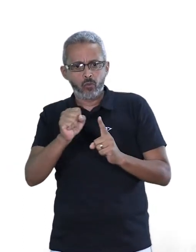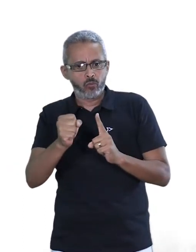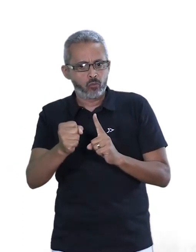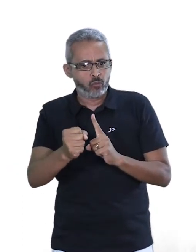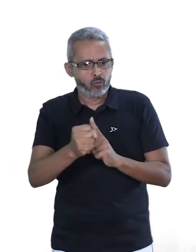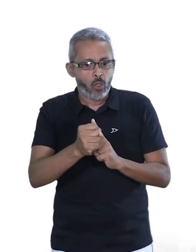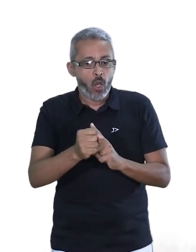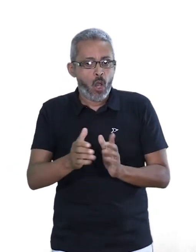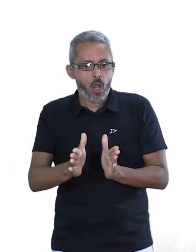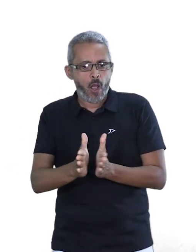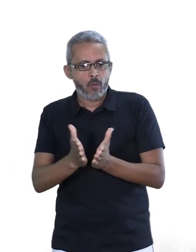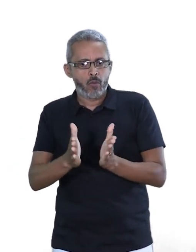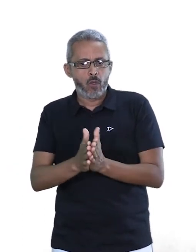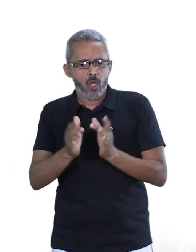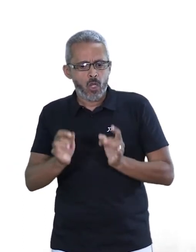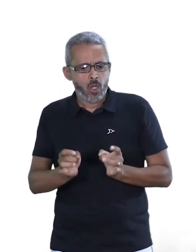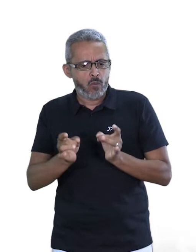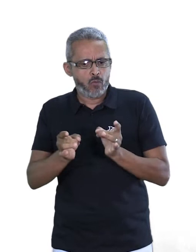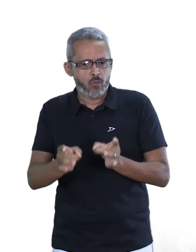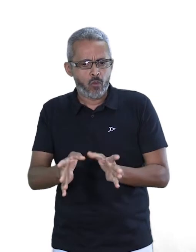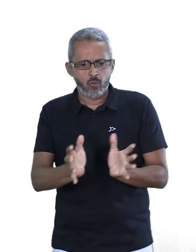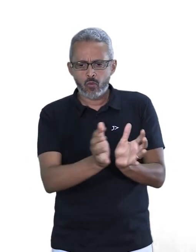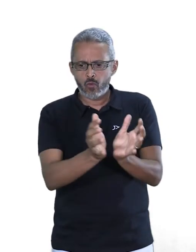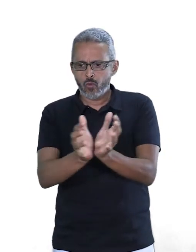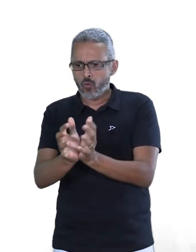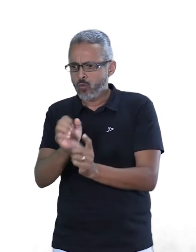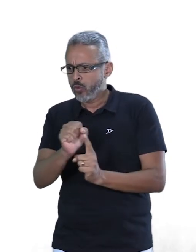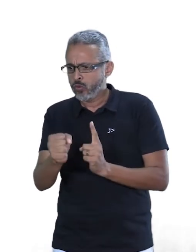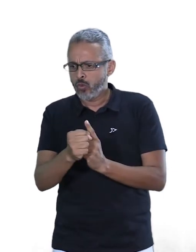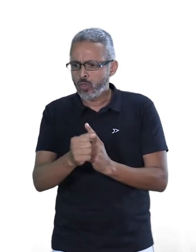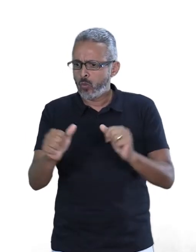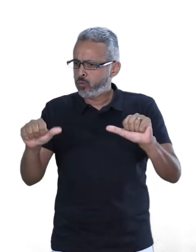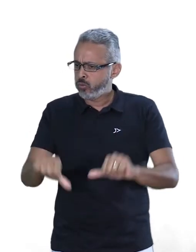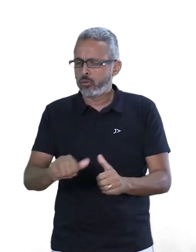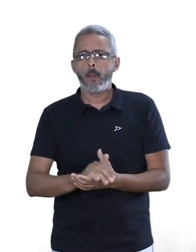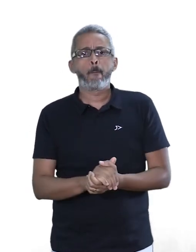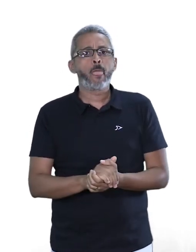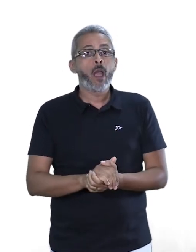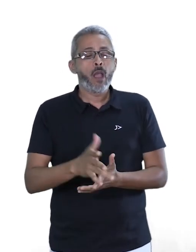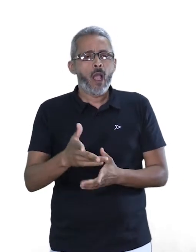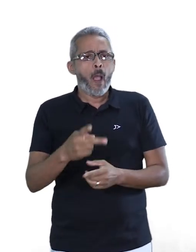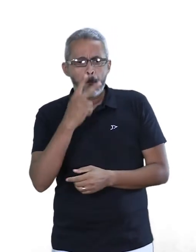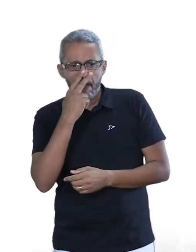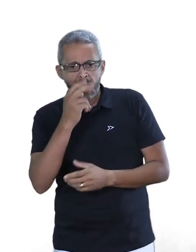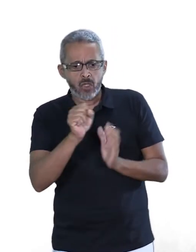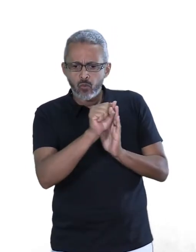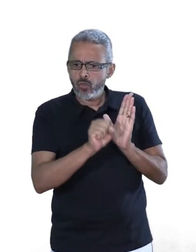pobreza e abandono das classes menos favorecidas, nos remetem aos princípios de um século que já